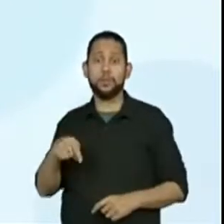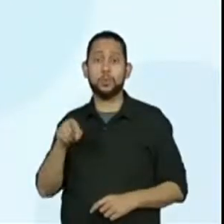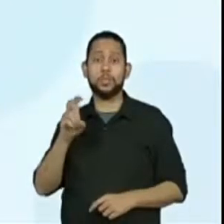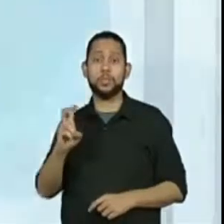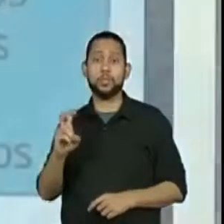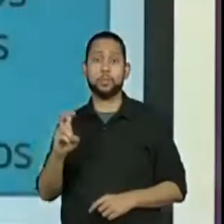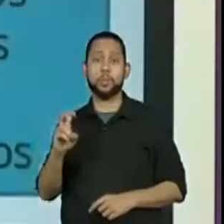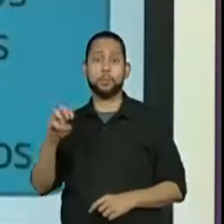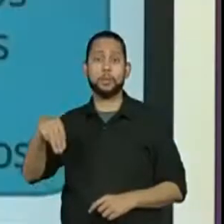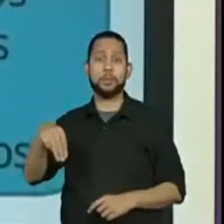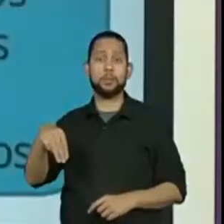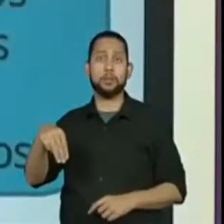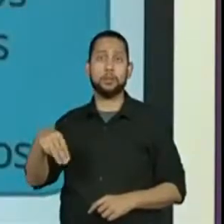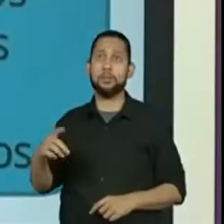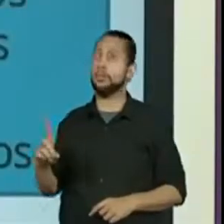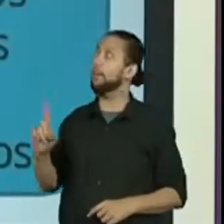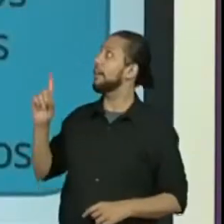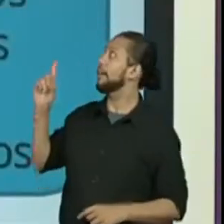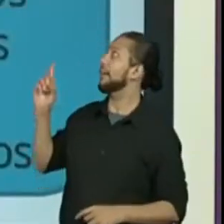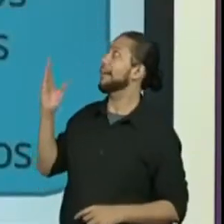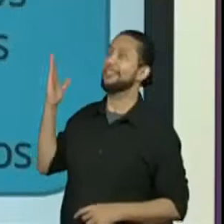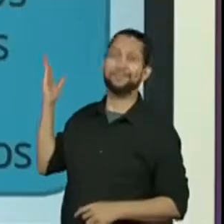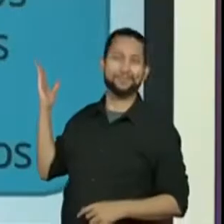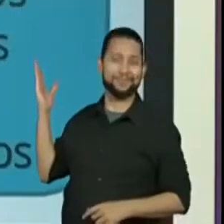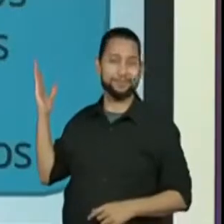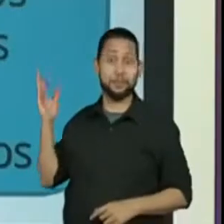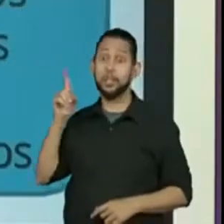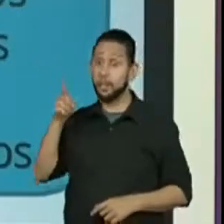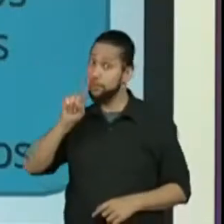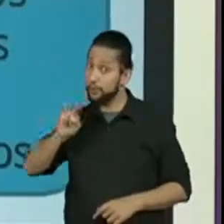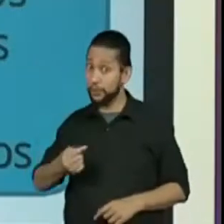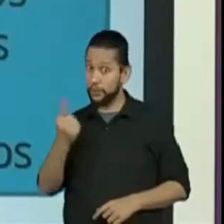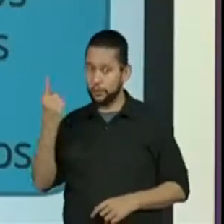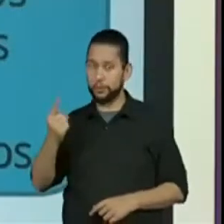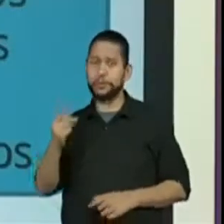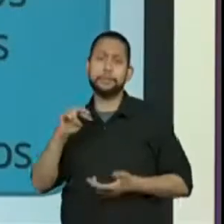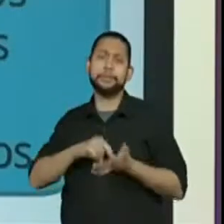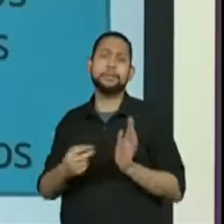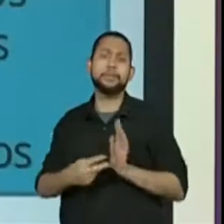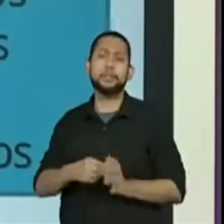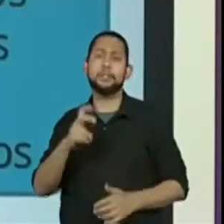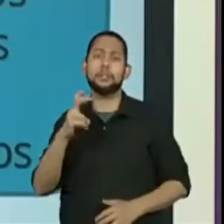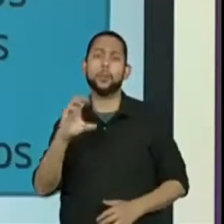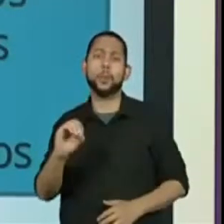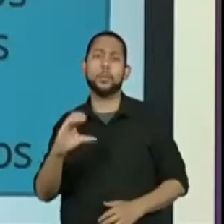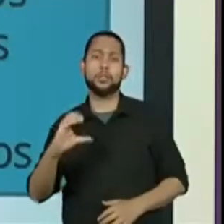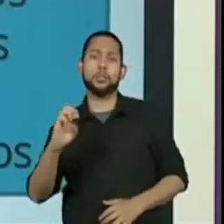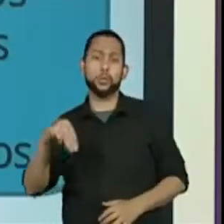metro. Aí está escrito em forma decimal o número meio, tá bom?